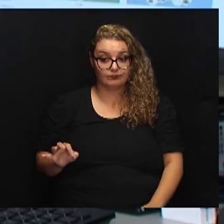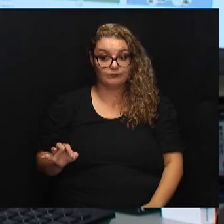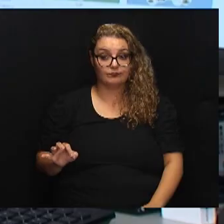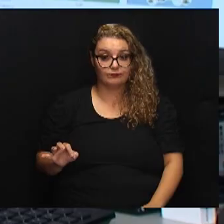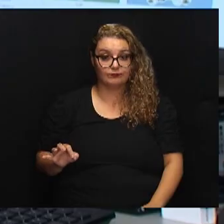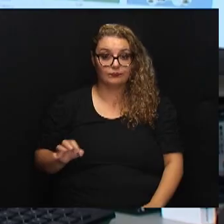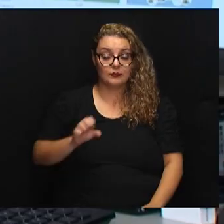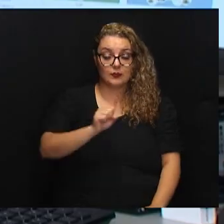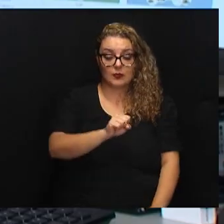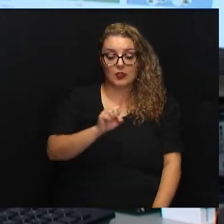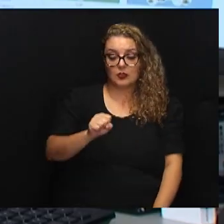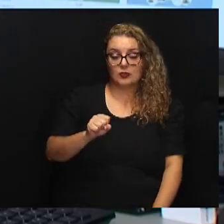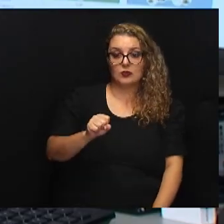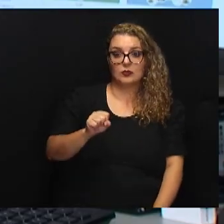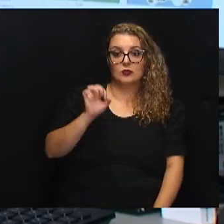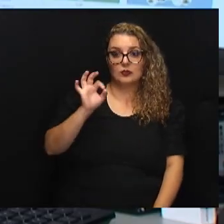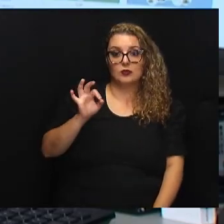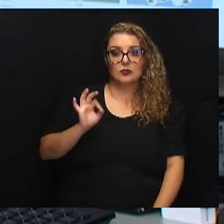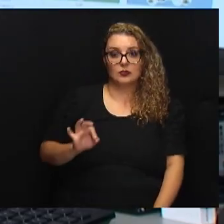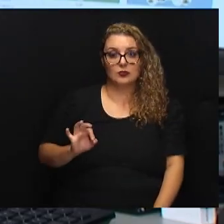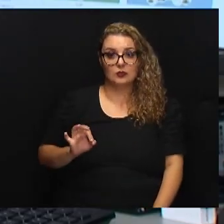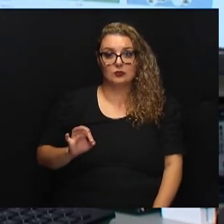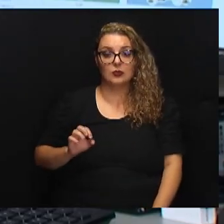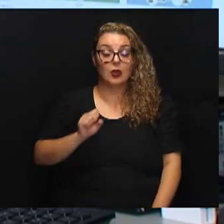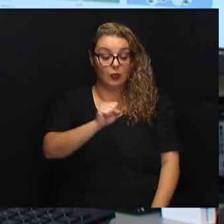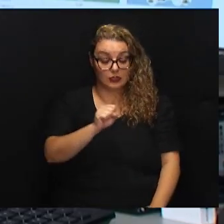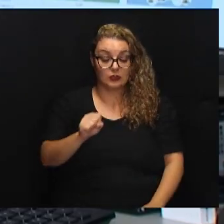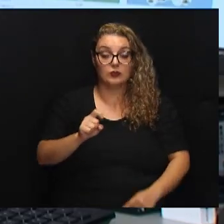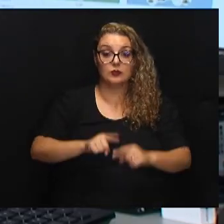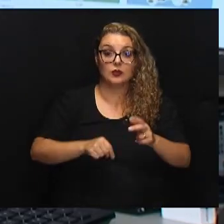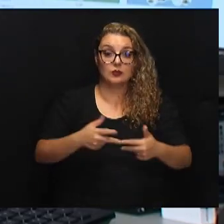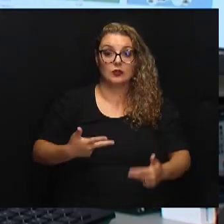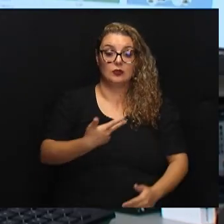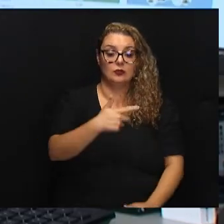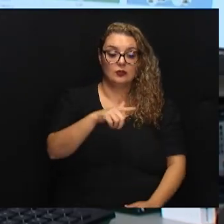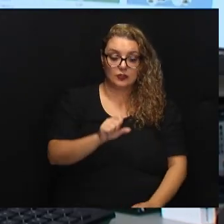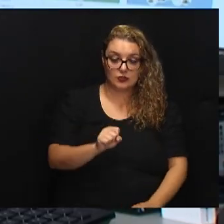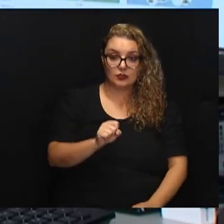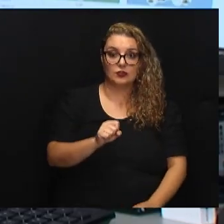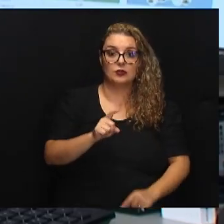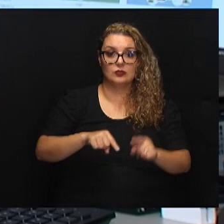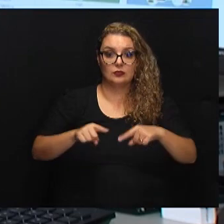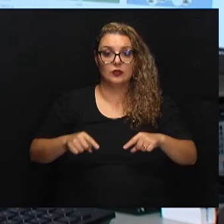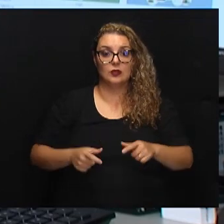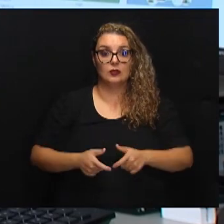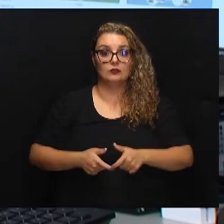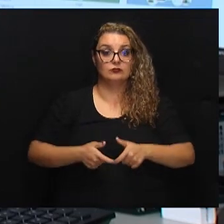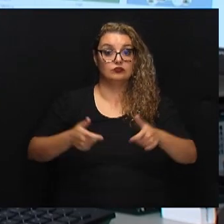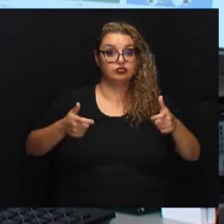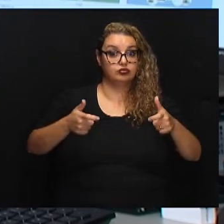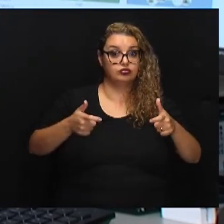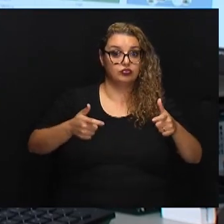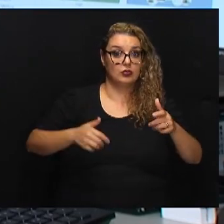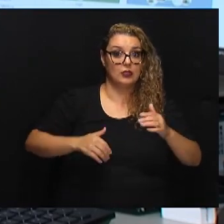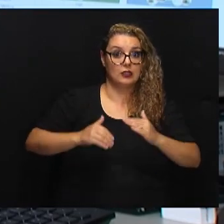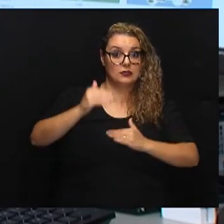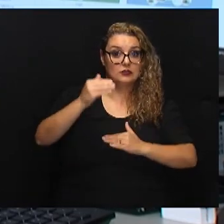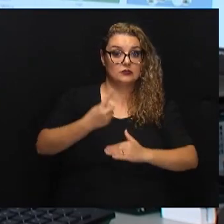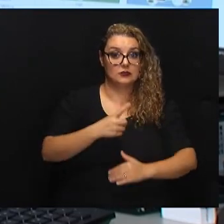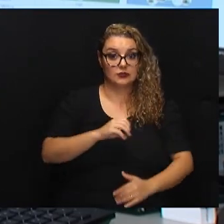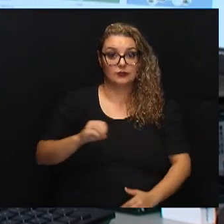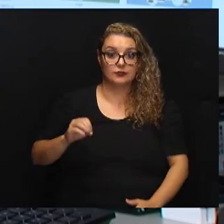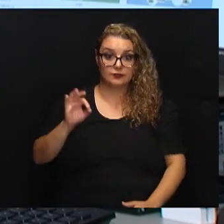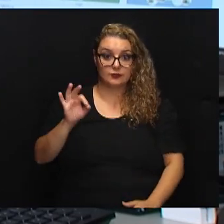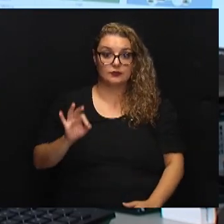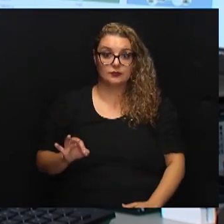Desses 88 produtos pesquisados, 28 deles estavam com uma variação acima de 100%. Então,